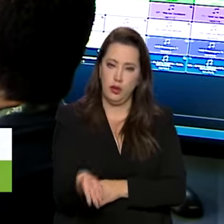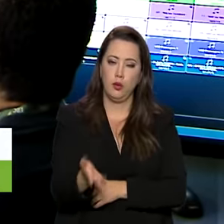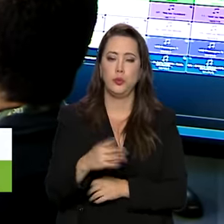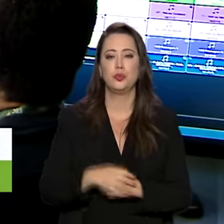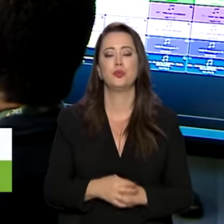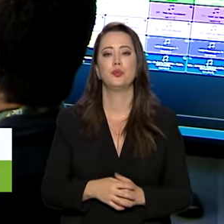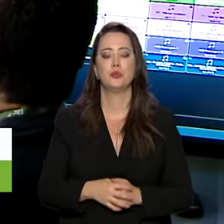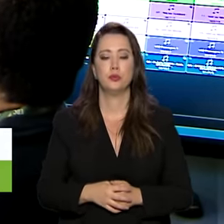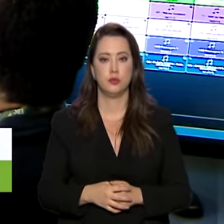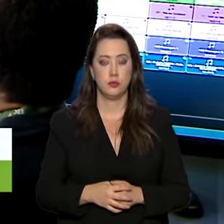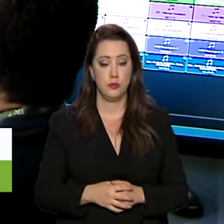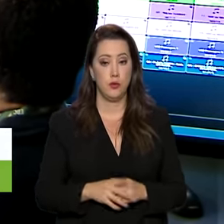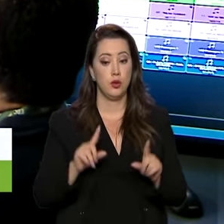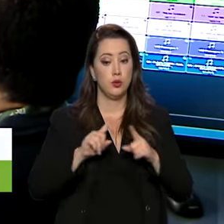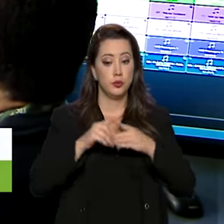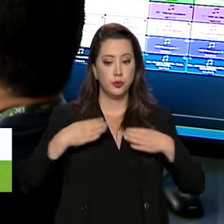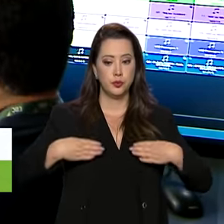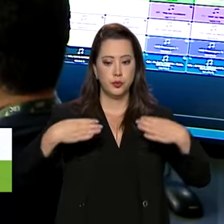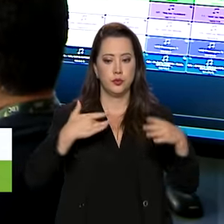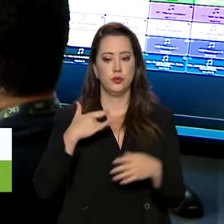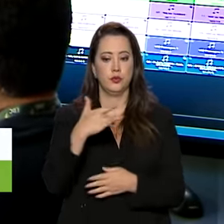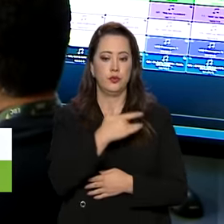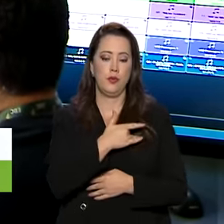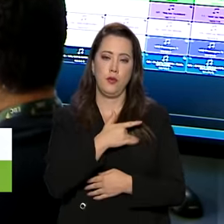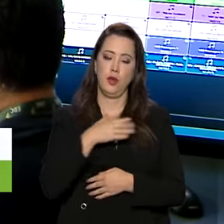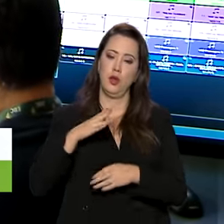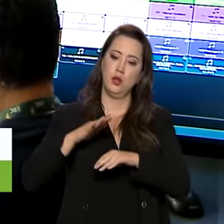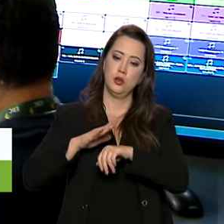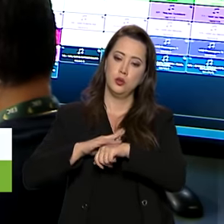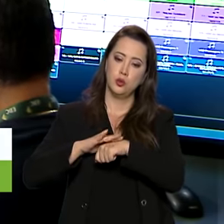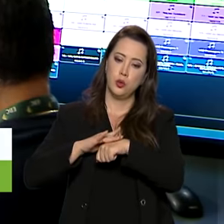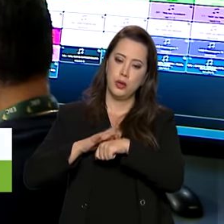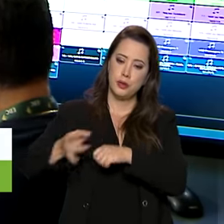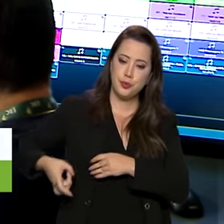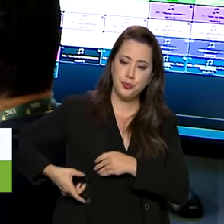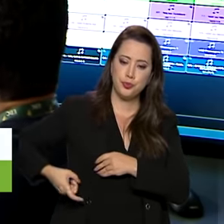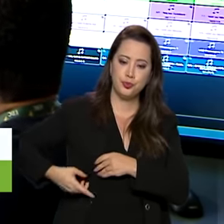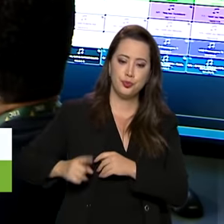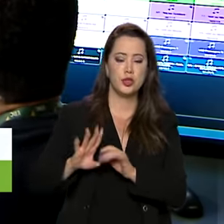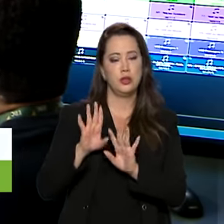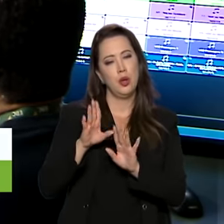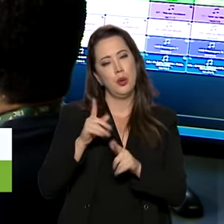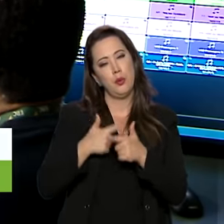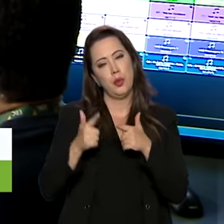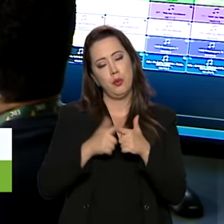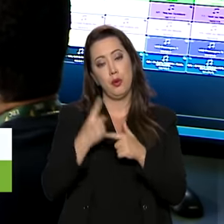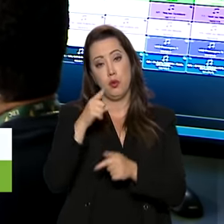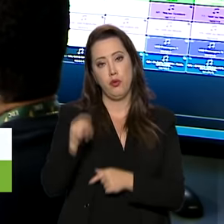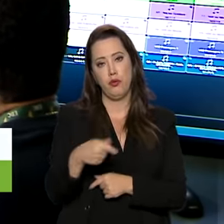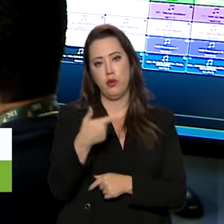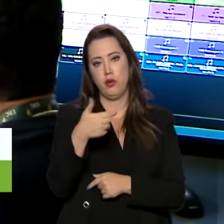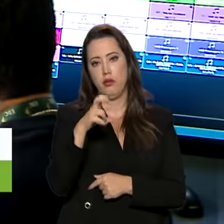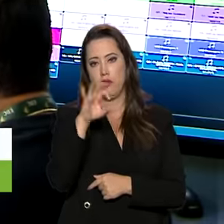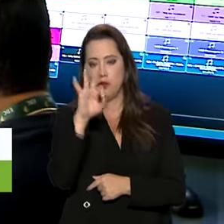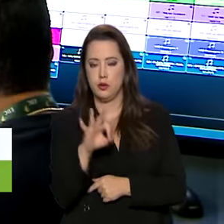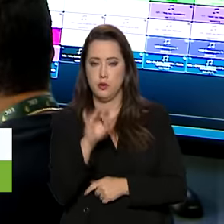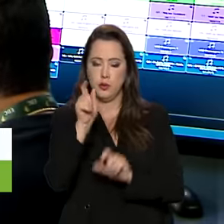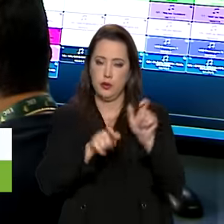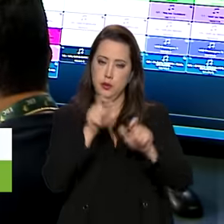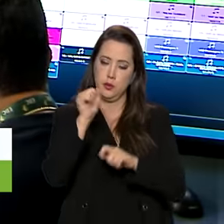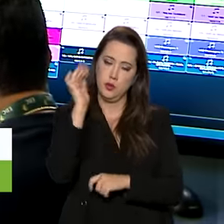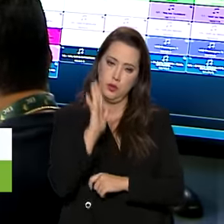do segundo o Ministério da Saúde EA doença renal crônica afeta aproximadamente 1,5 por cento dos brasileiros